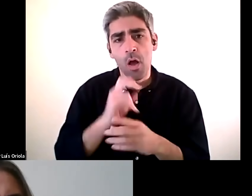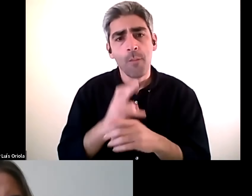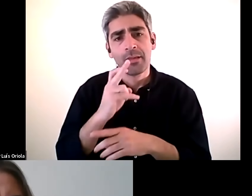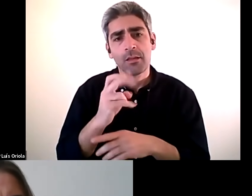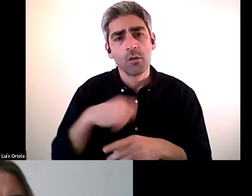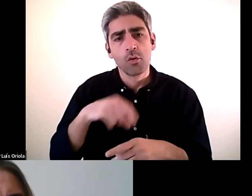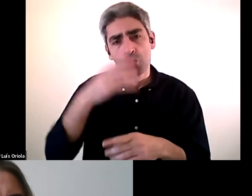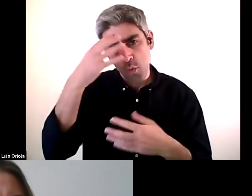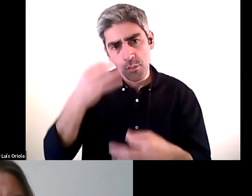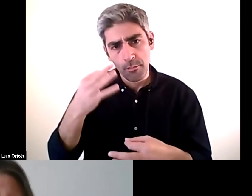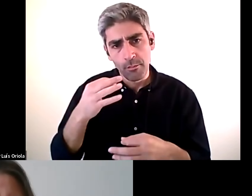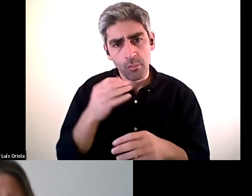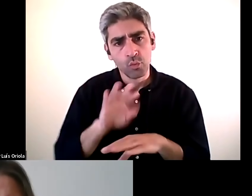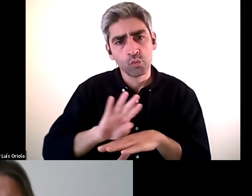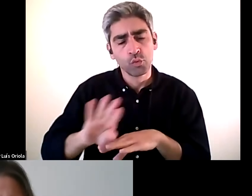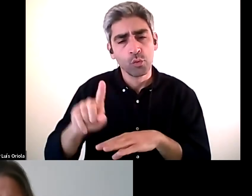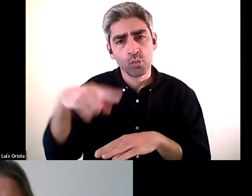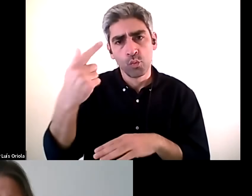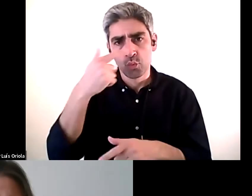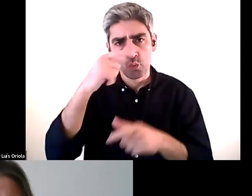nossos comportamentos de exclusão do outro.